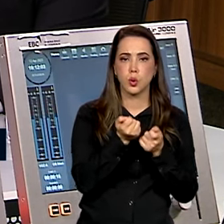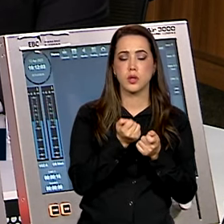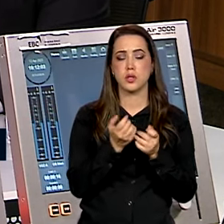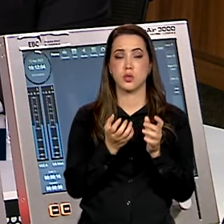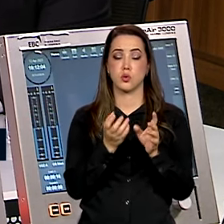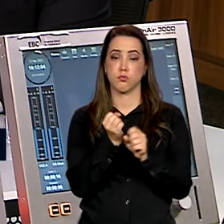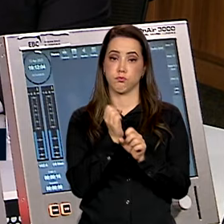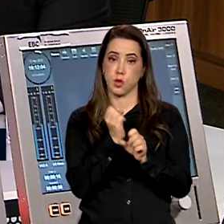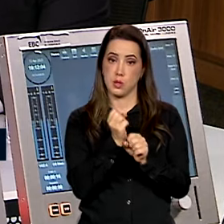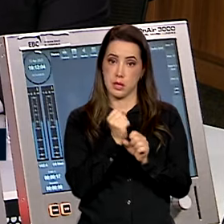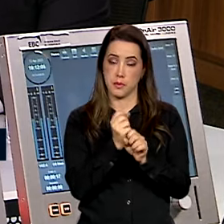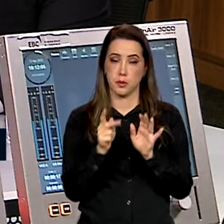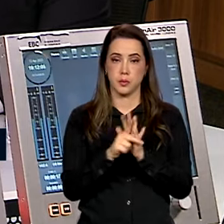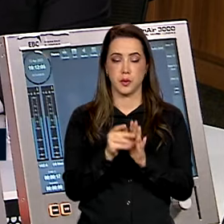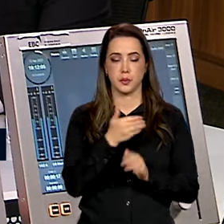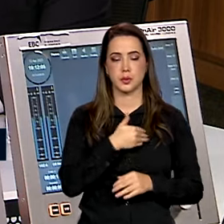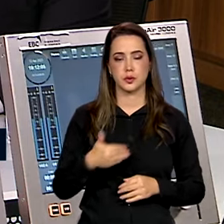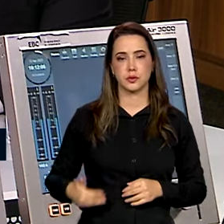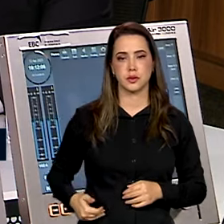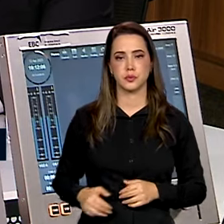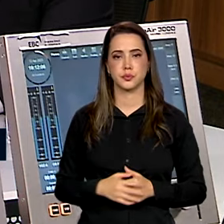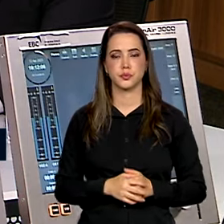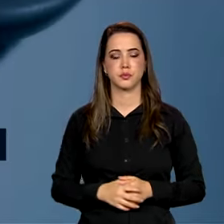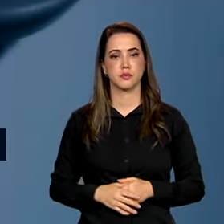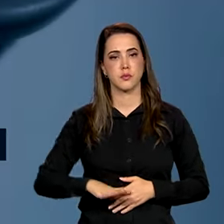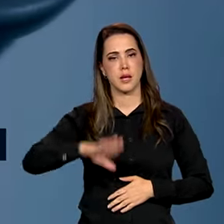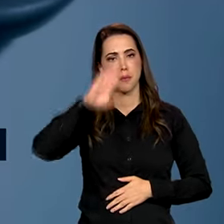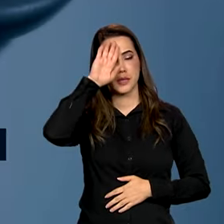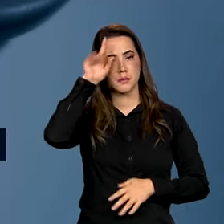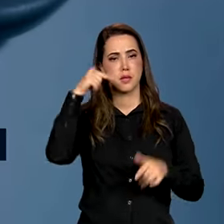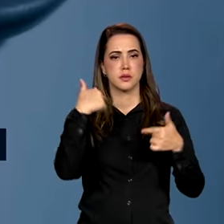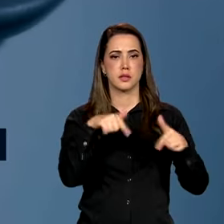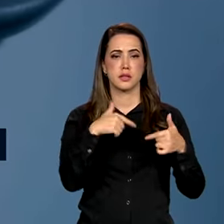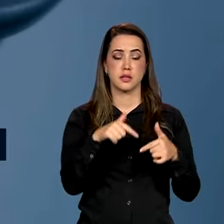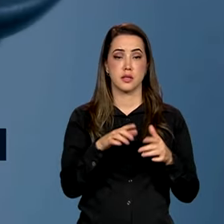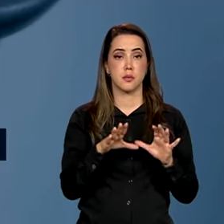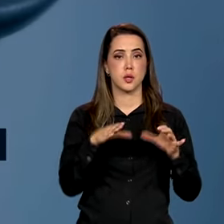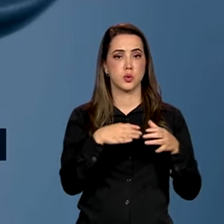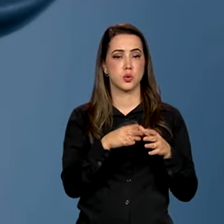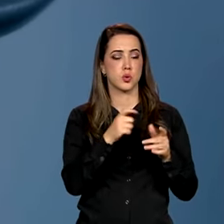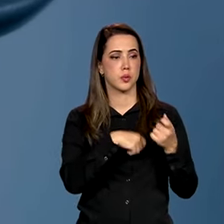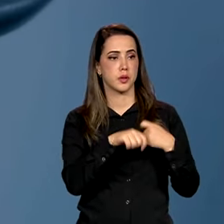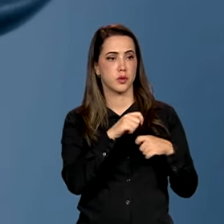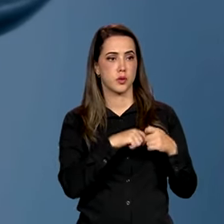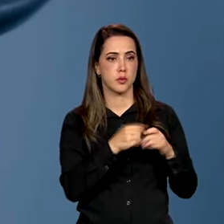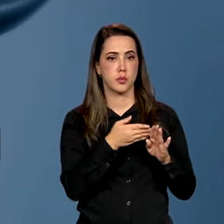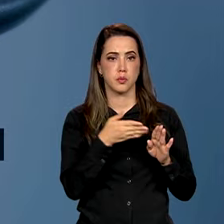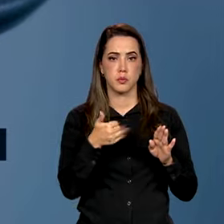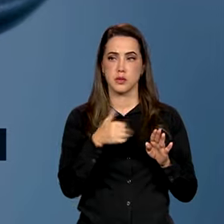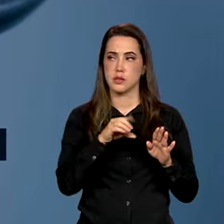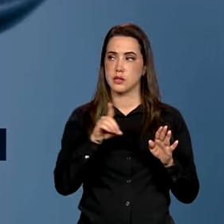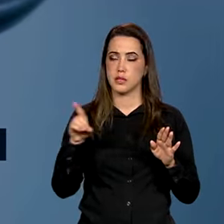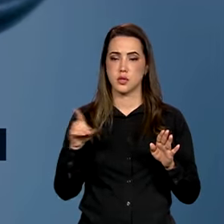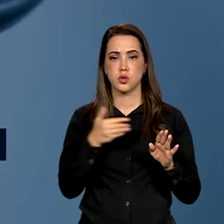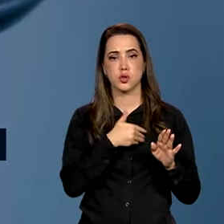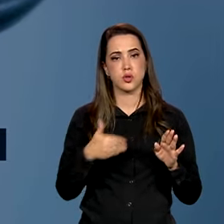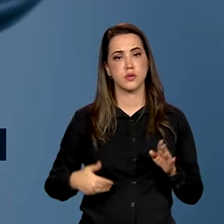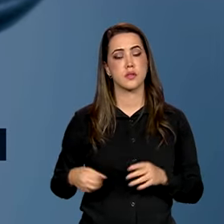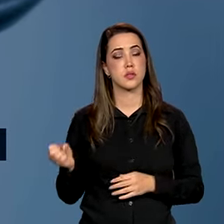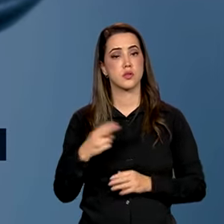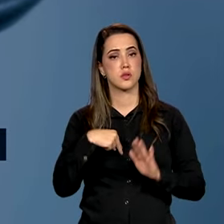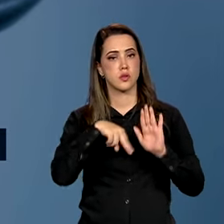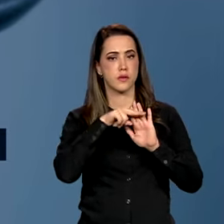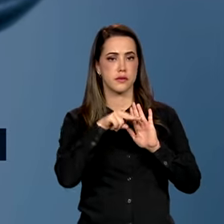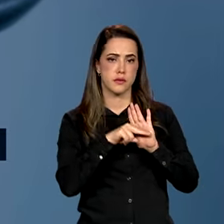contas públicas a principal medida da equipe Econômica nos primeiros 100 dias de governo foram as novas